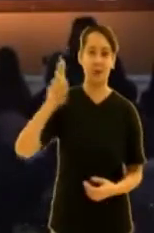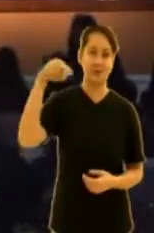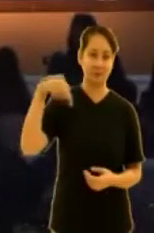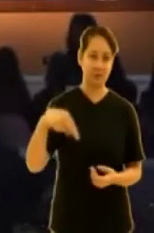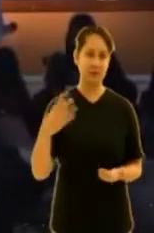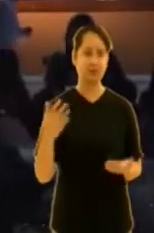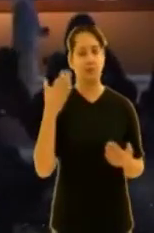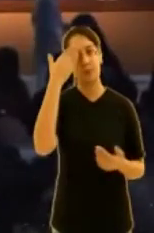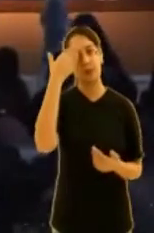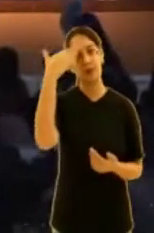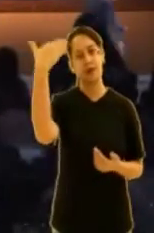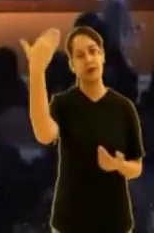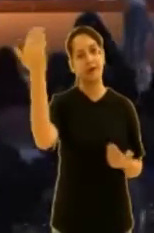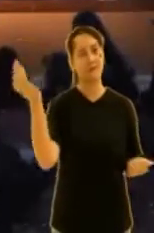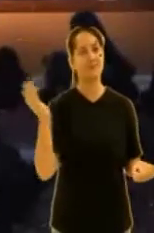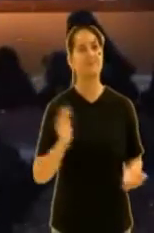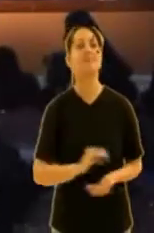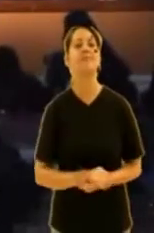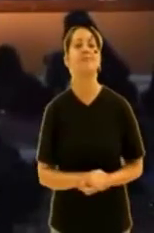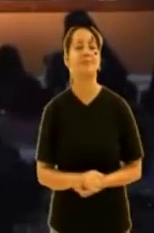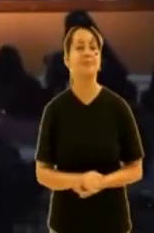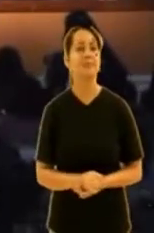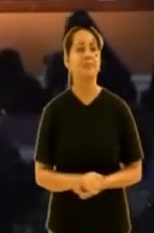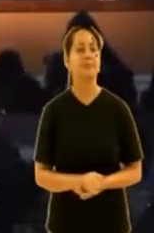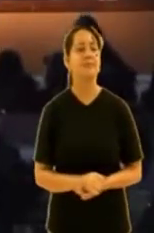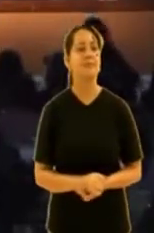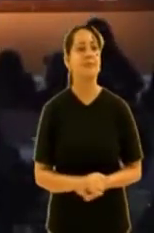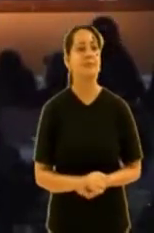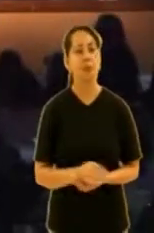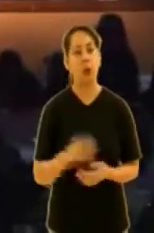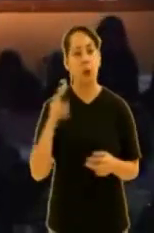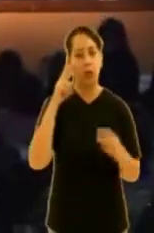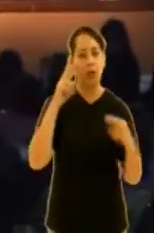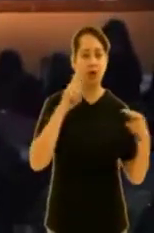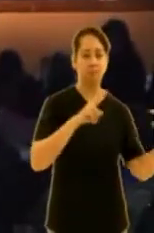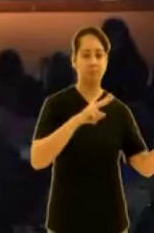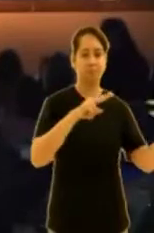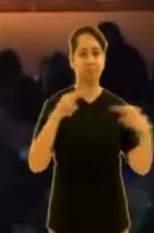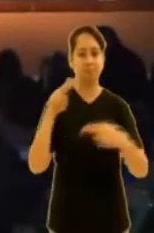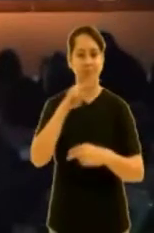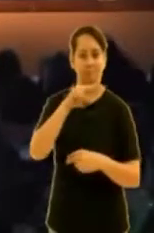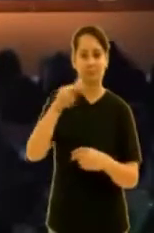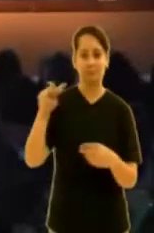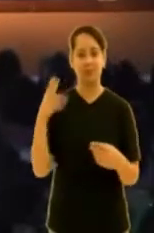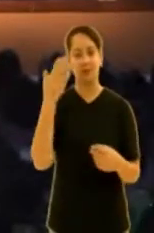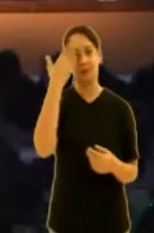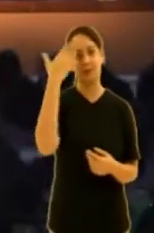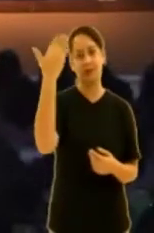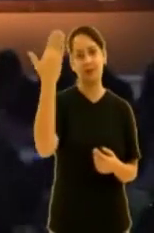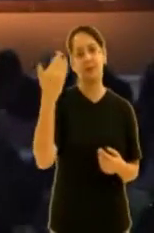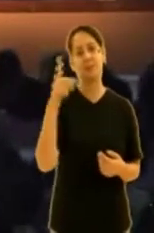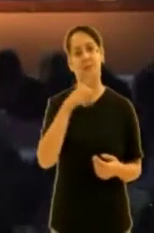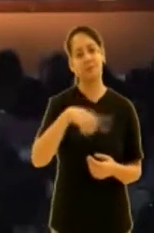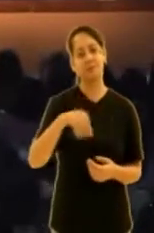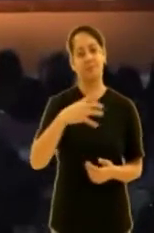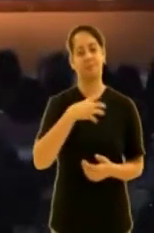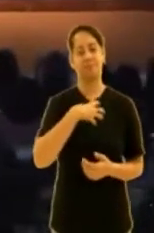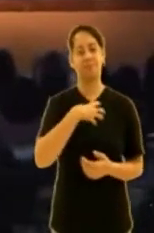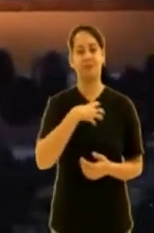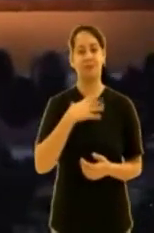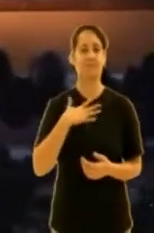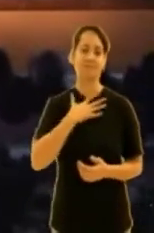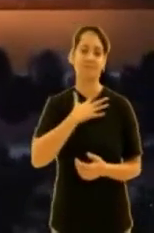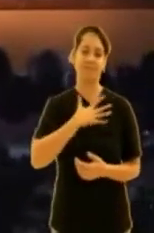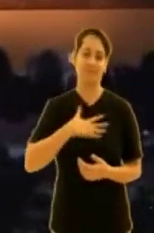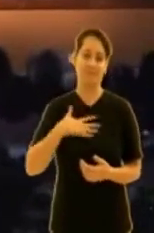Muito obrigada. Bons olhares para todos vocês, tá? Que vocês tenham sentido algo muito gostoso,